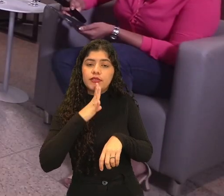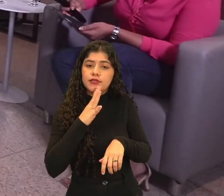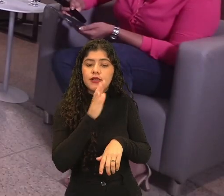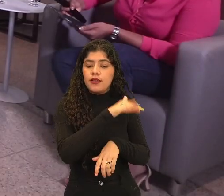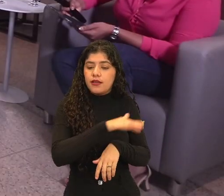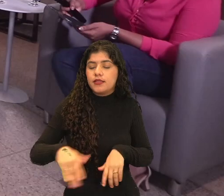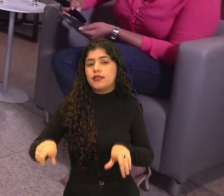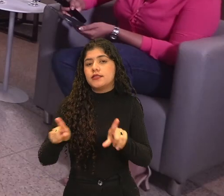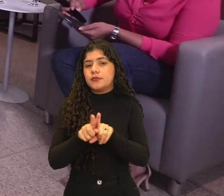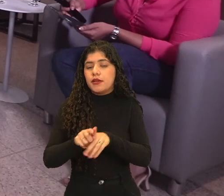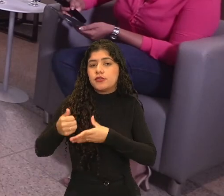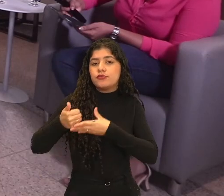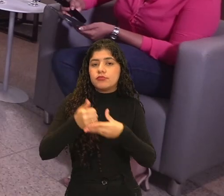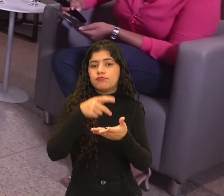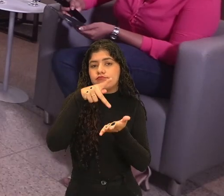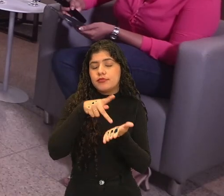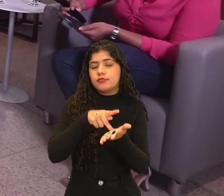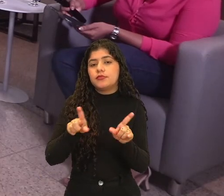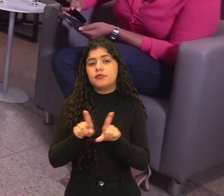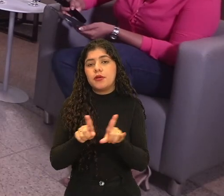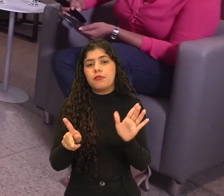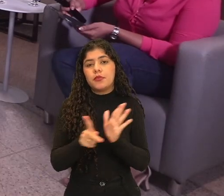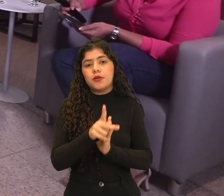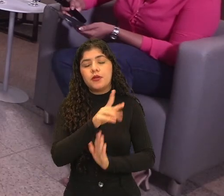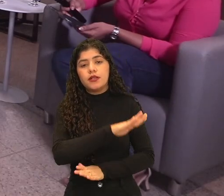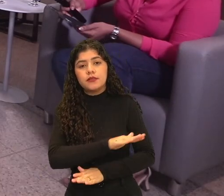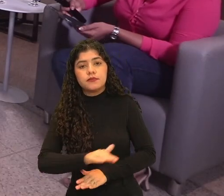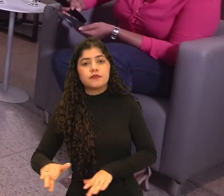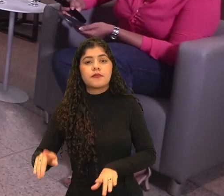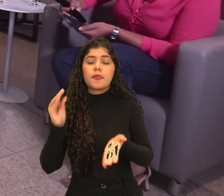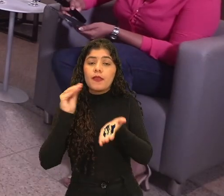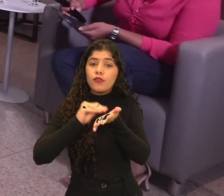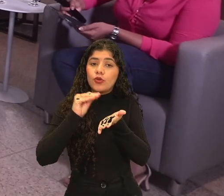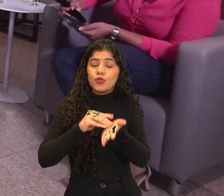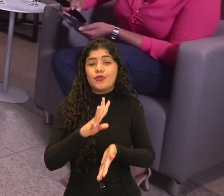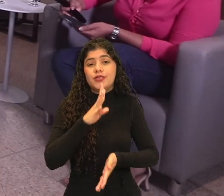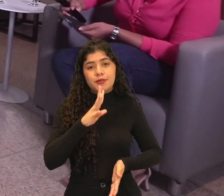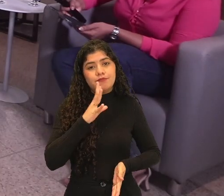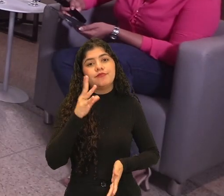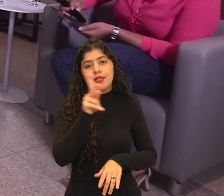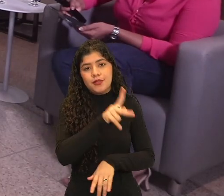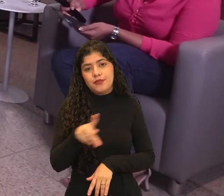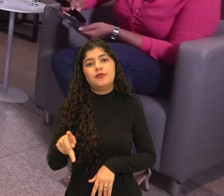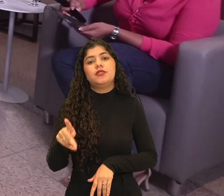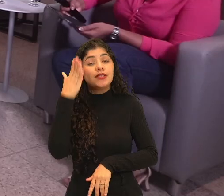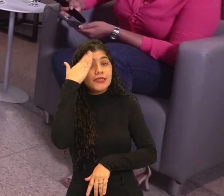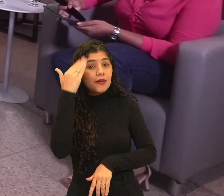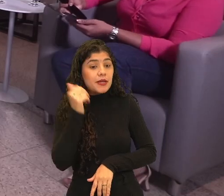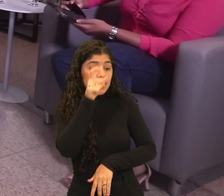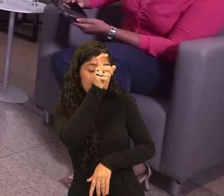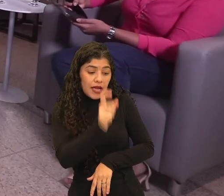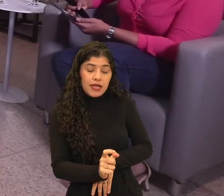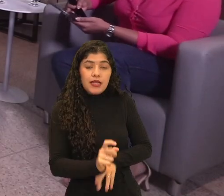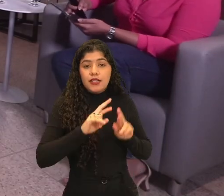garantir justamente que ela permaneça numa sala de aula, né? E falta o conhecimento dela, falta conhecer Miguel, saber que aquele momento era o